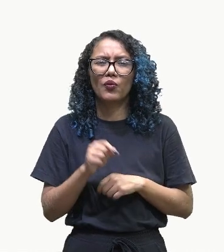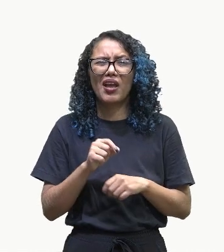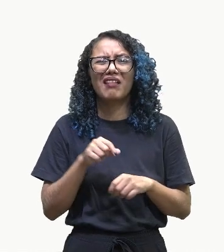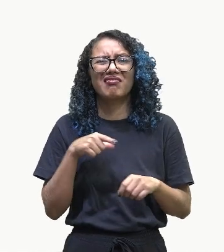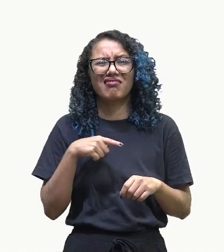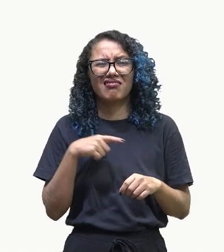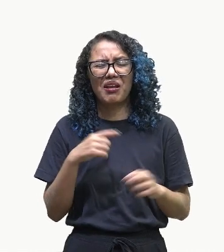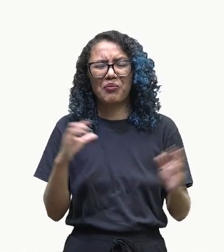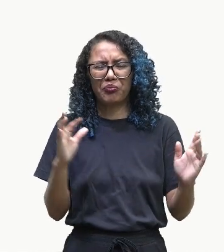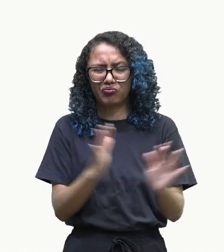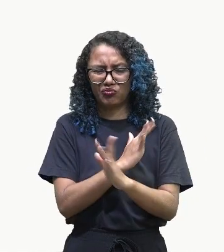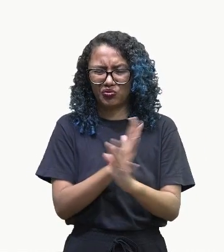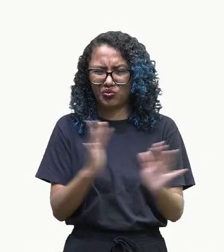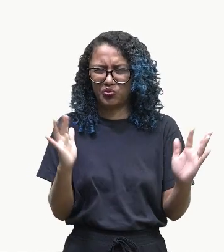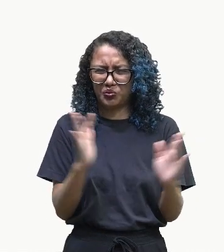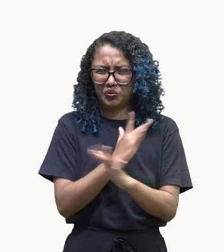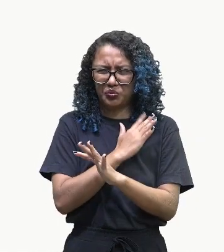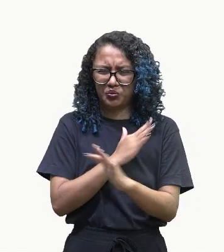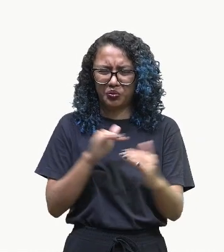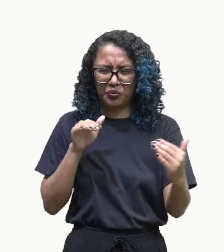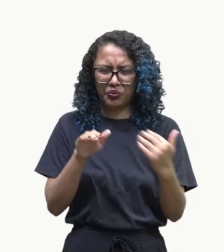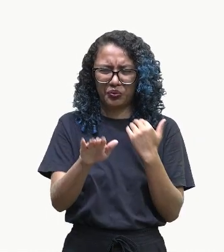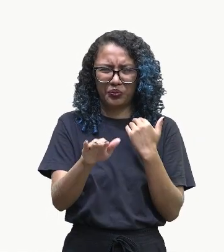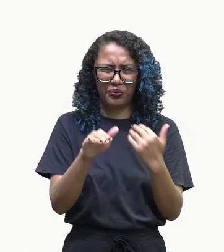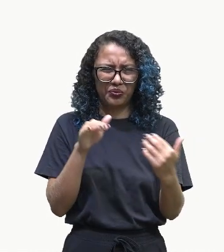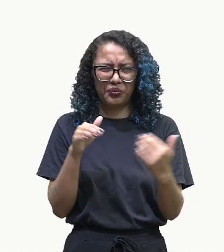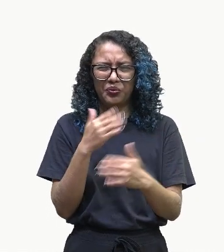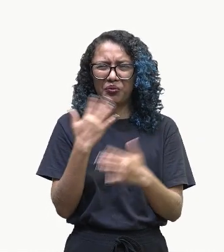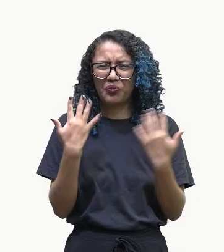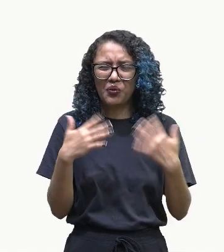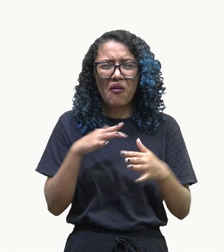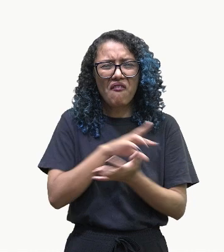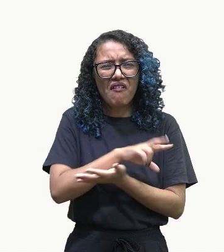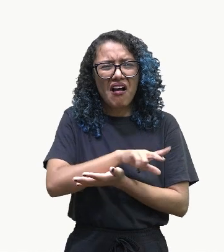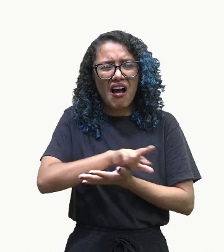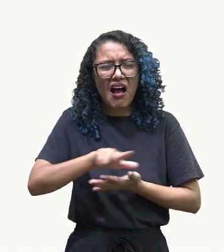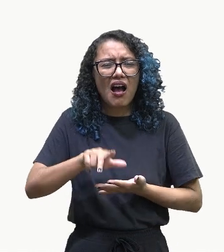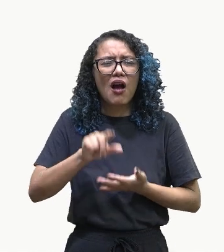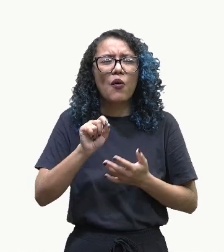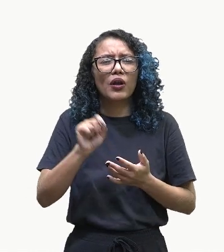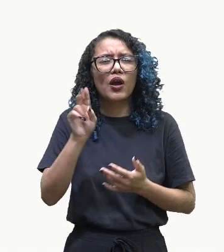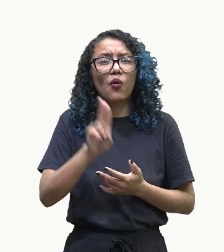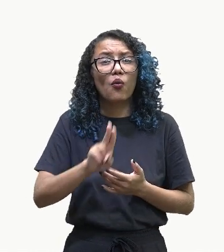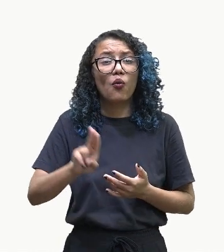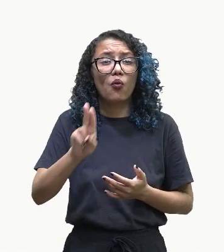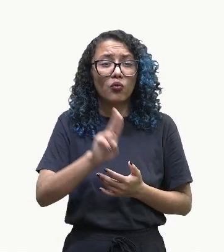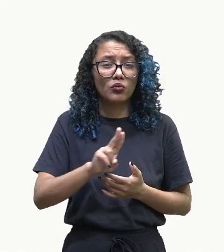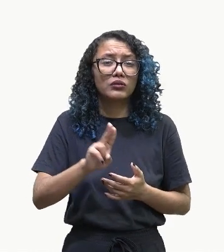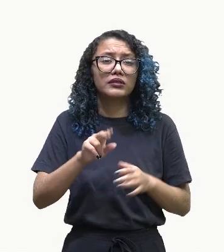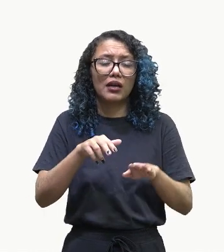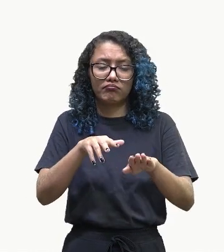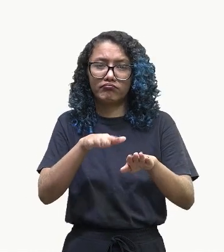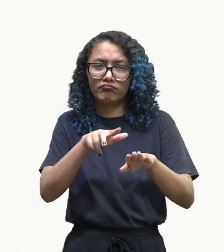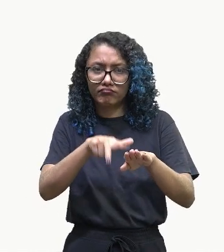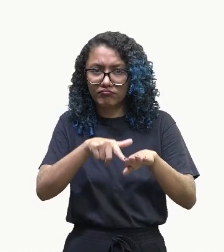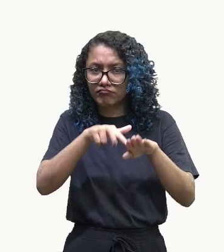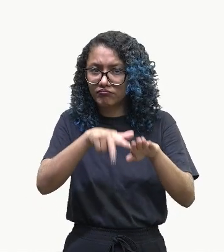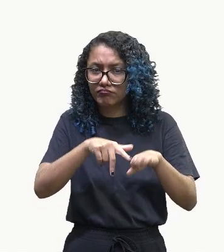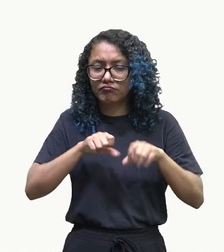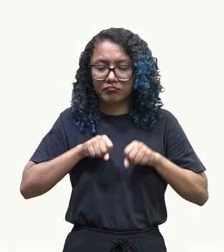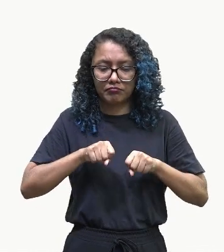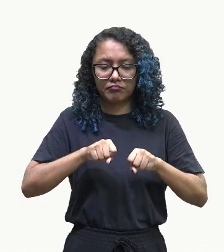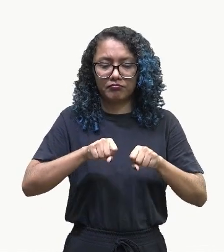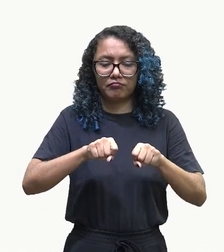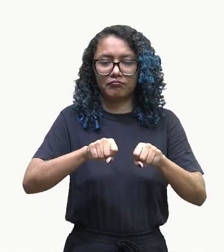trânsito muito intenso, muitas pessoas utilizam atualmente aí o patinete elétrico, né, para